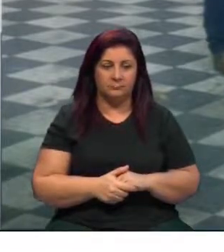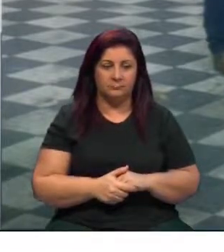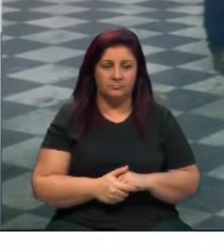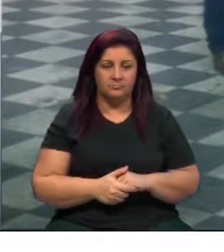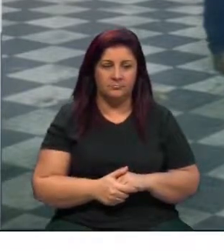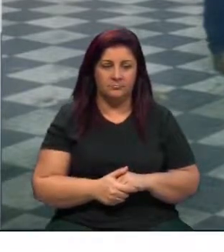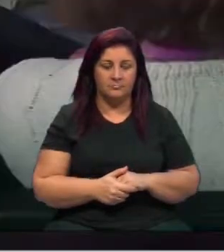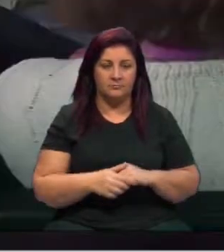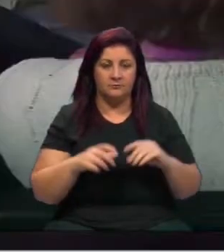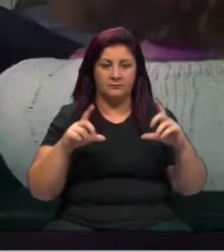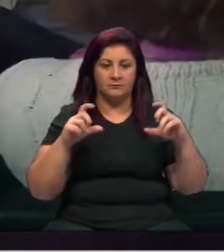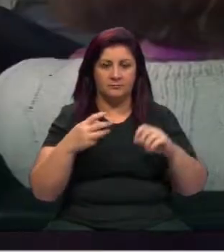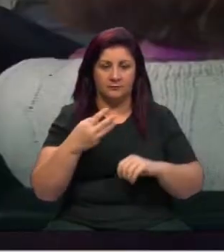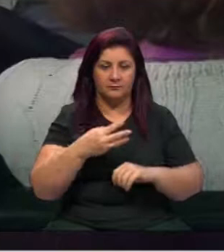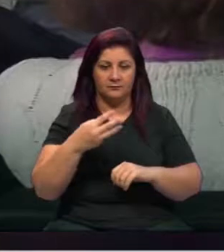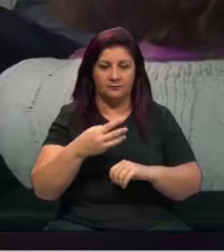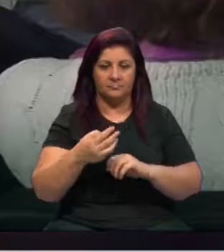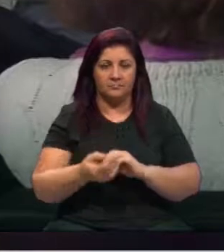A foto 3.